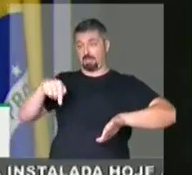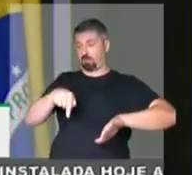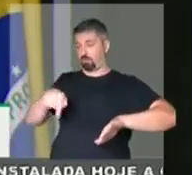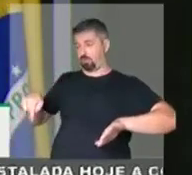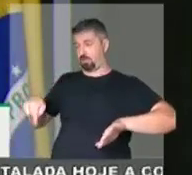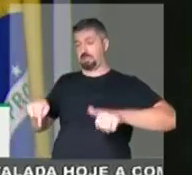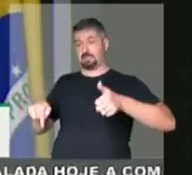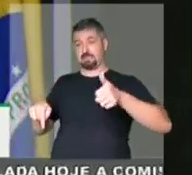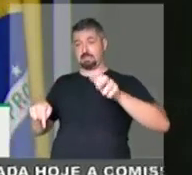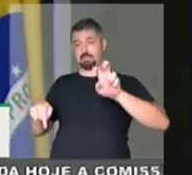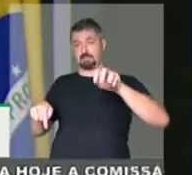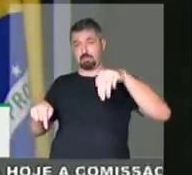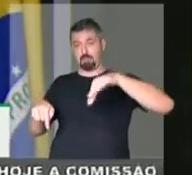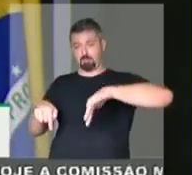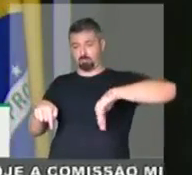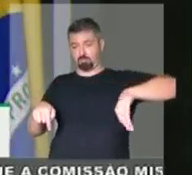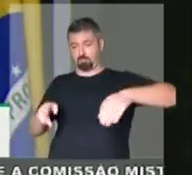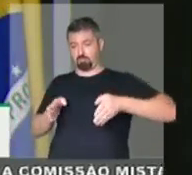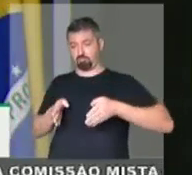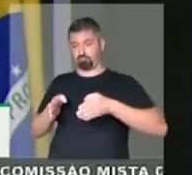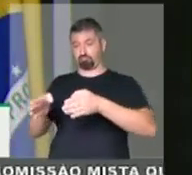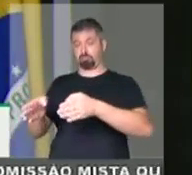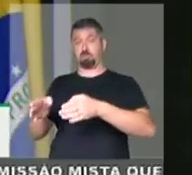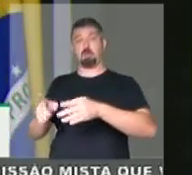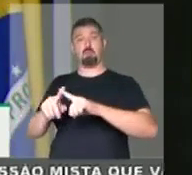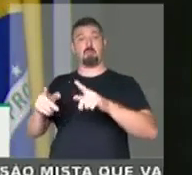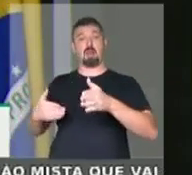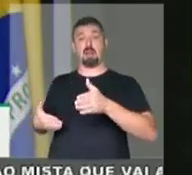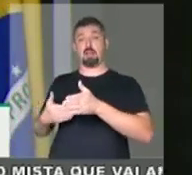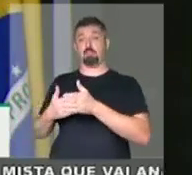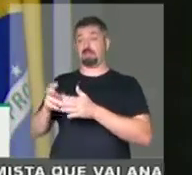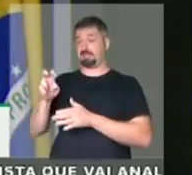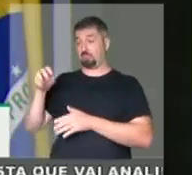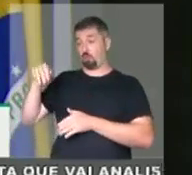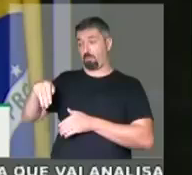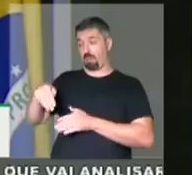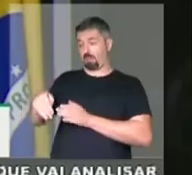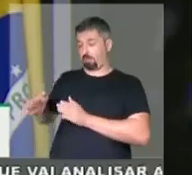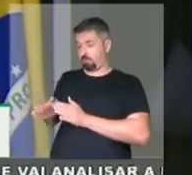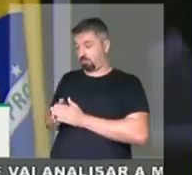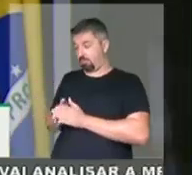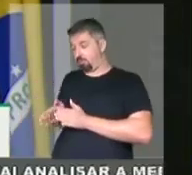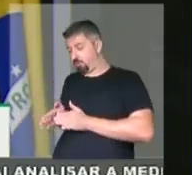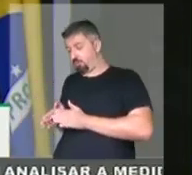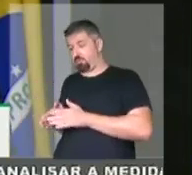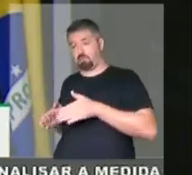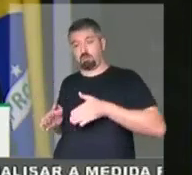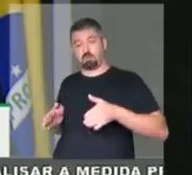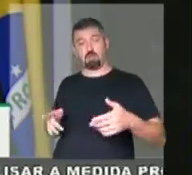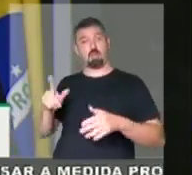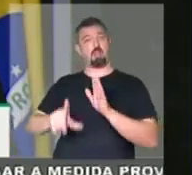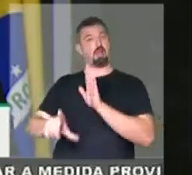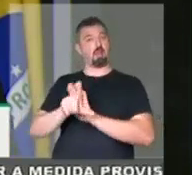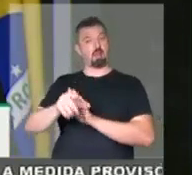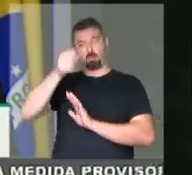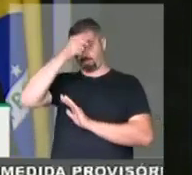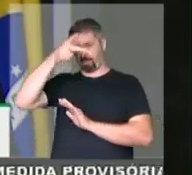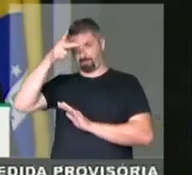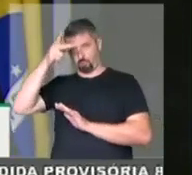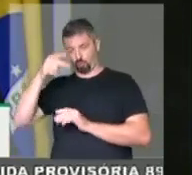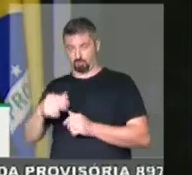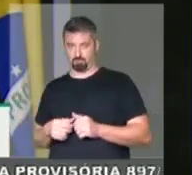de cada lado, que poderá ser reduzida até o limite de 5 metros de cada lado pela lei municipal